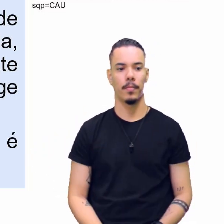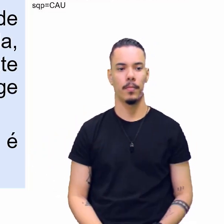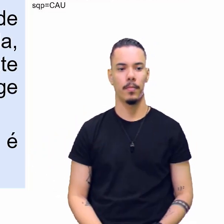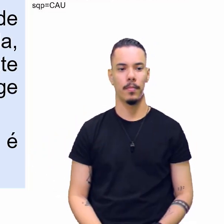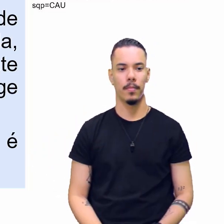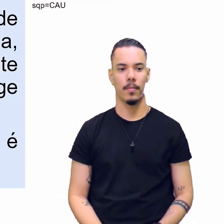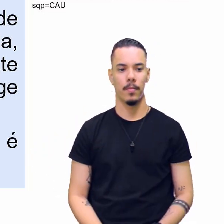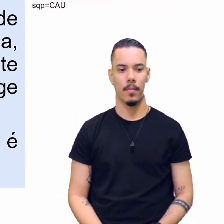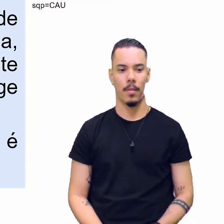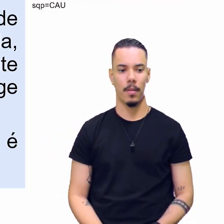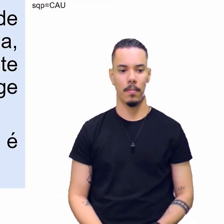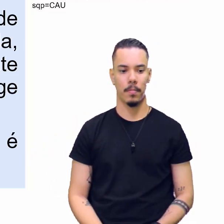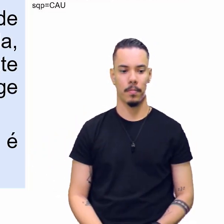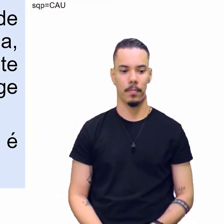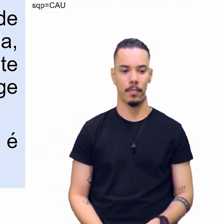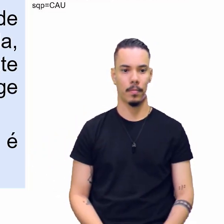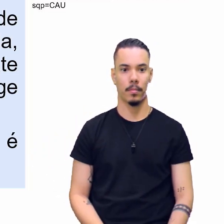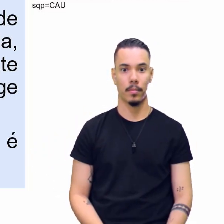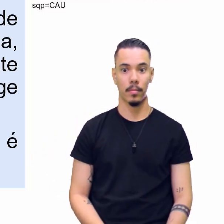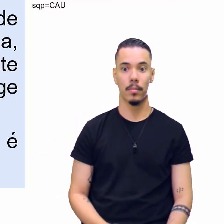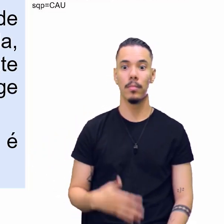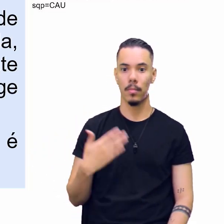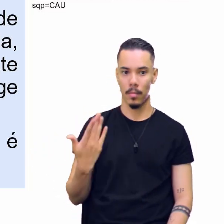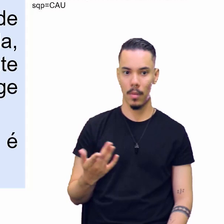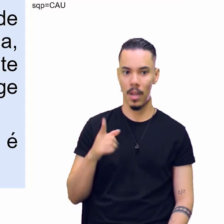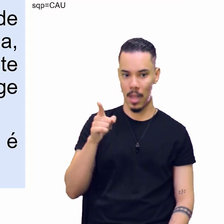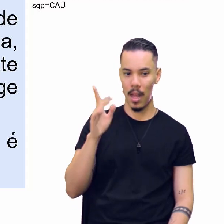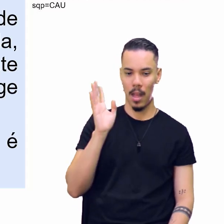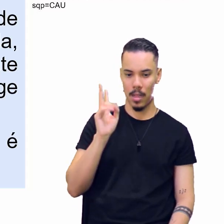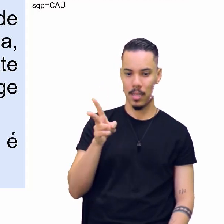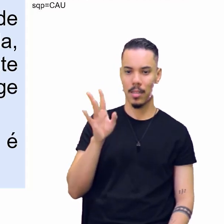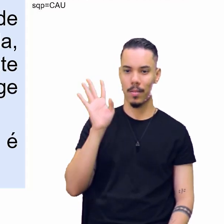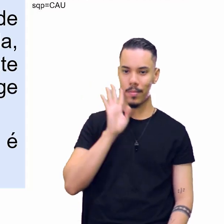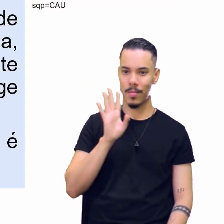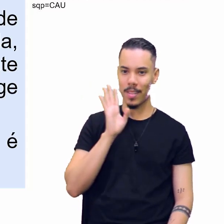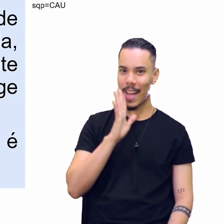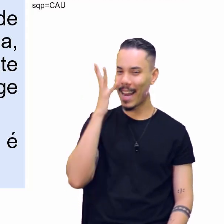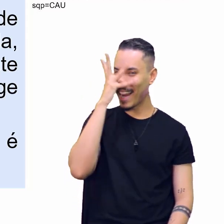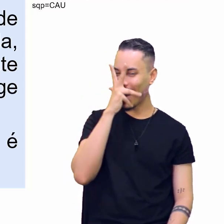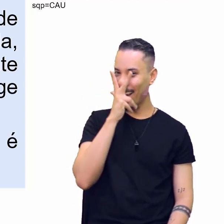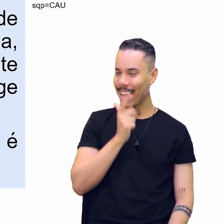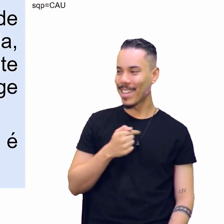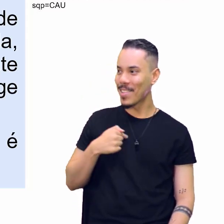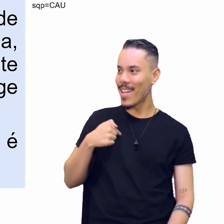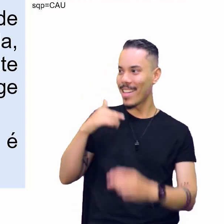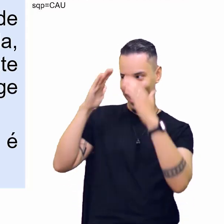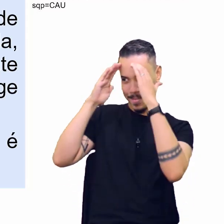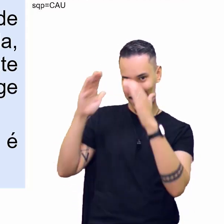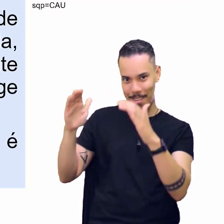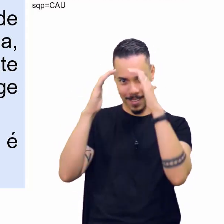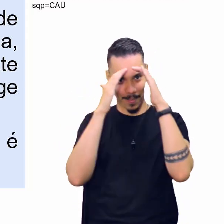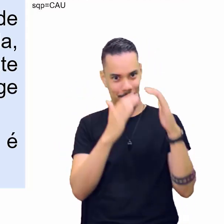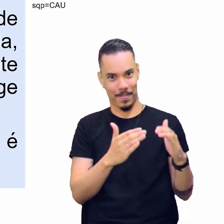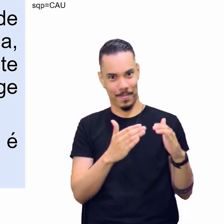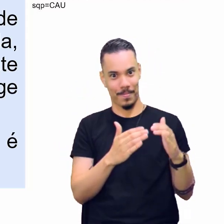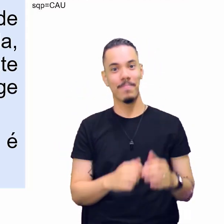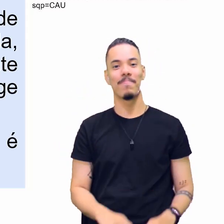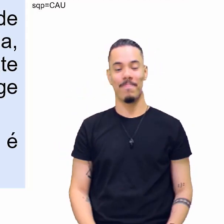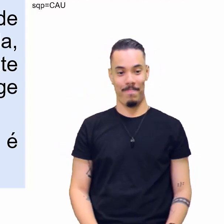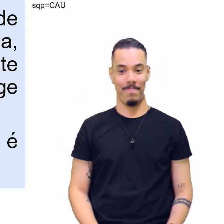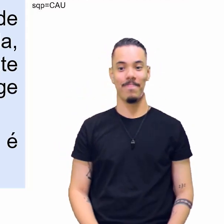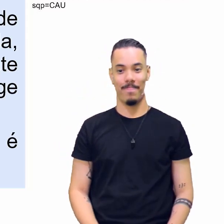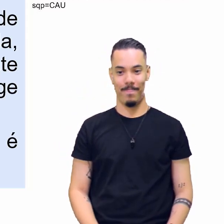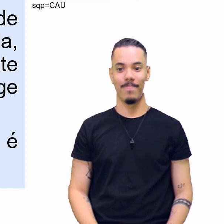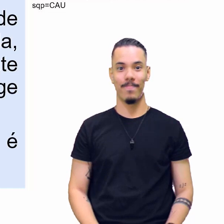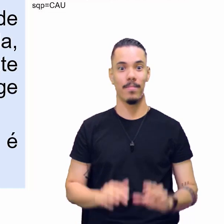Então, mais um aqui, ó. Fica assim bacaninha, lindinho, um respeitando a opinião do outro? Fica.